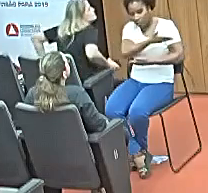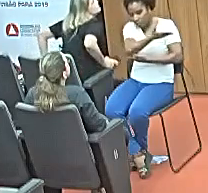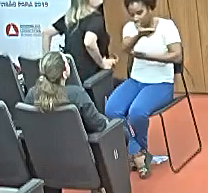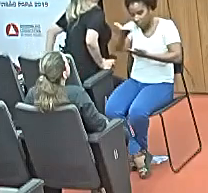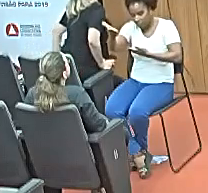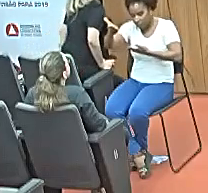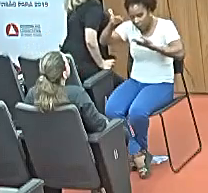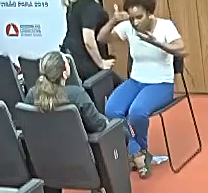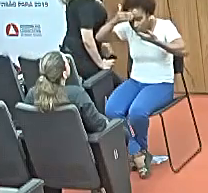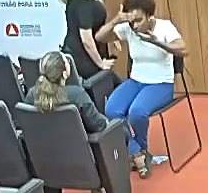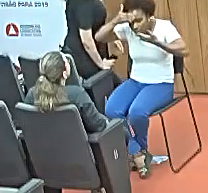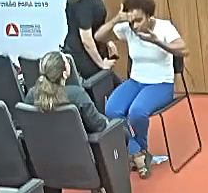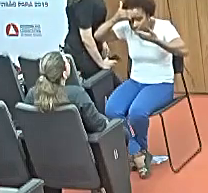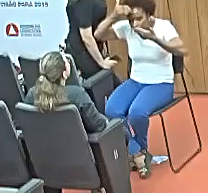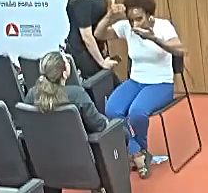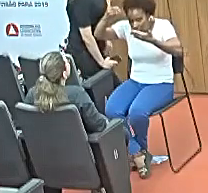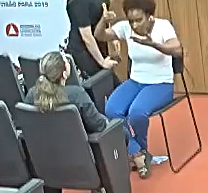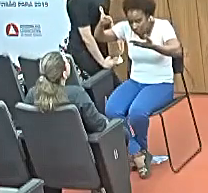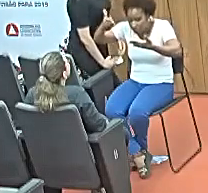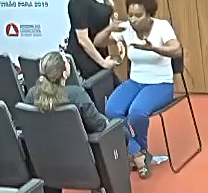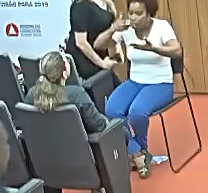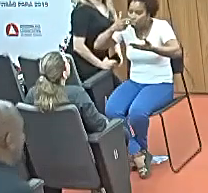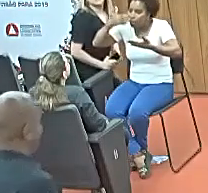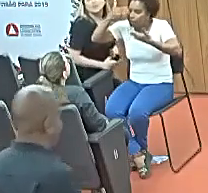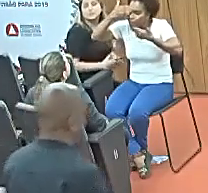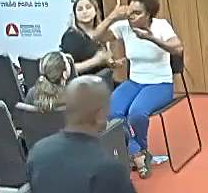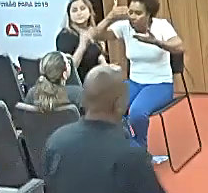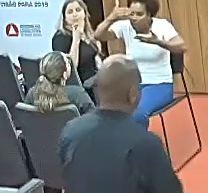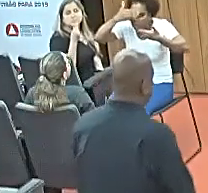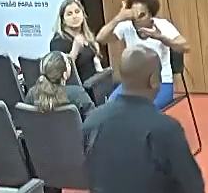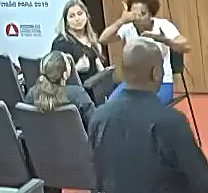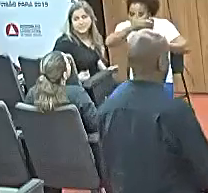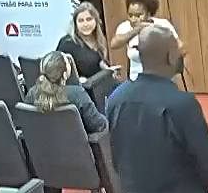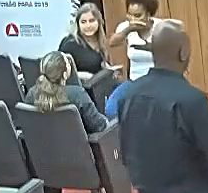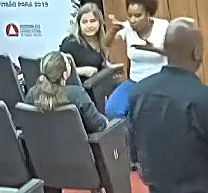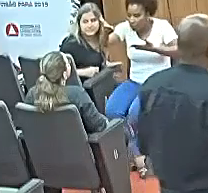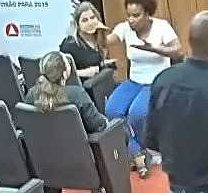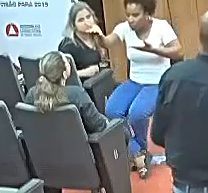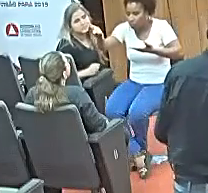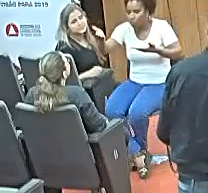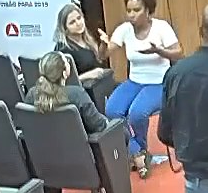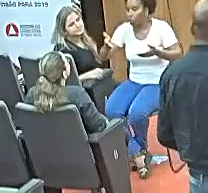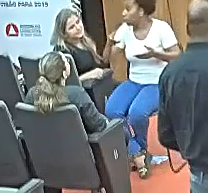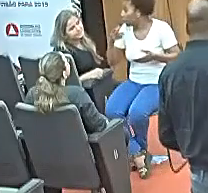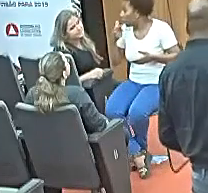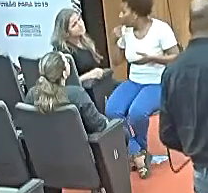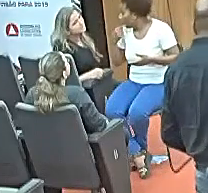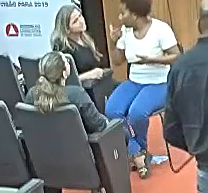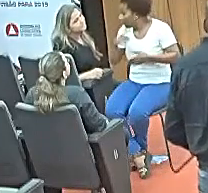presença dos parlamentares dos convidados do presente determino a natura data encerra os trabalhos